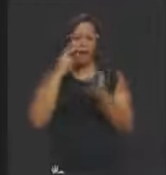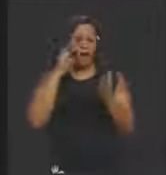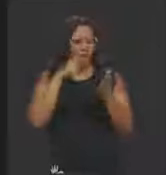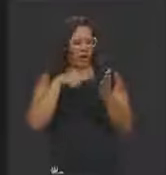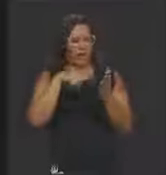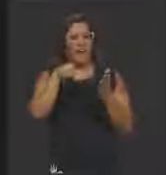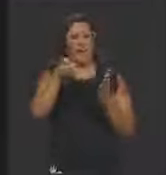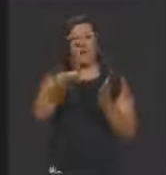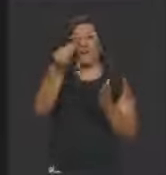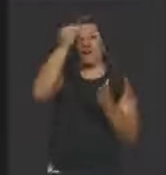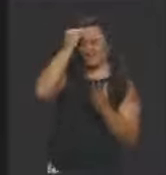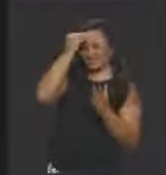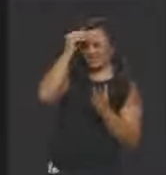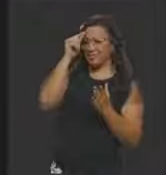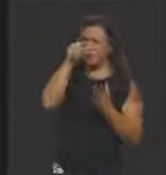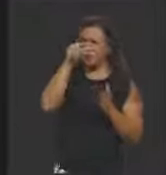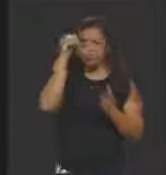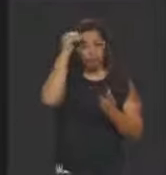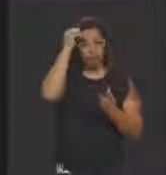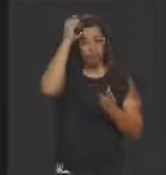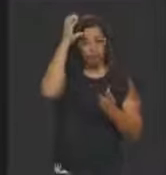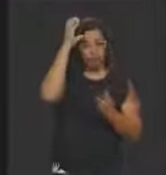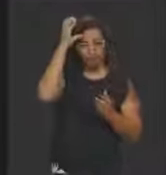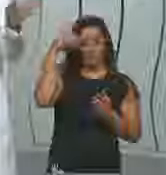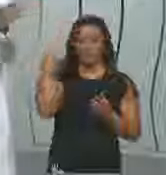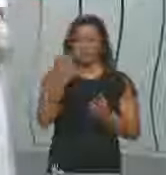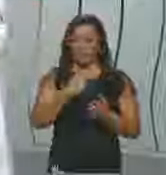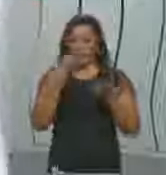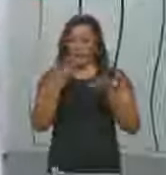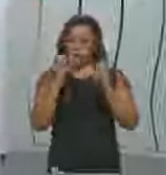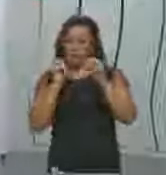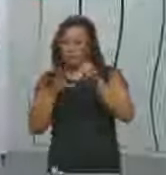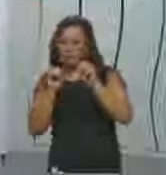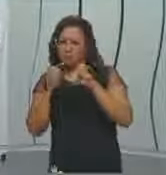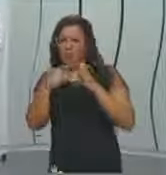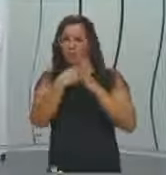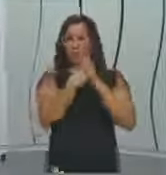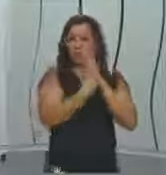mais ainda sobre os seus conhecimentos que nós adquirimos aí nessas